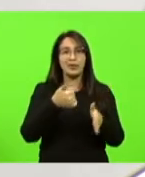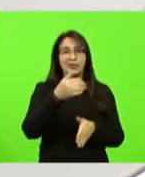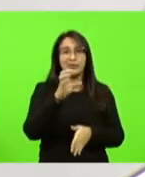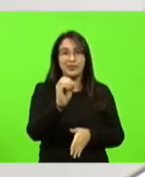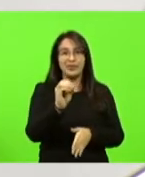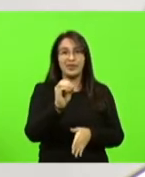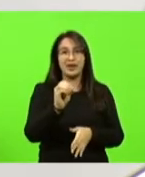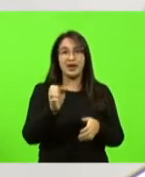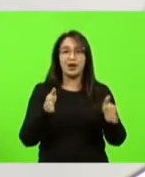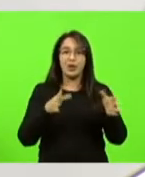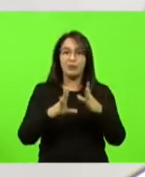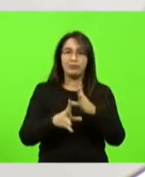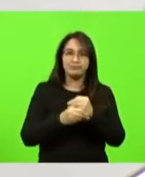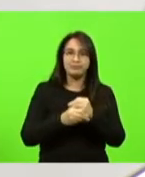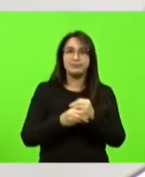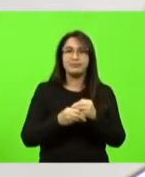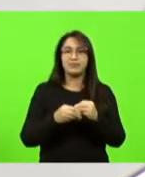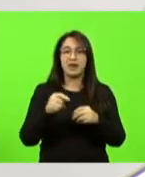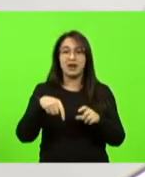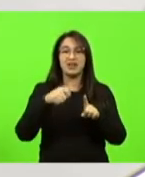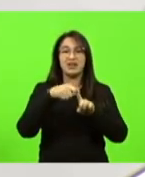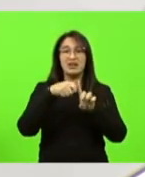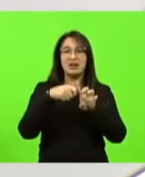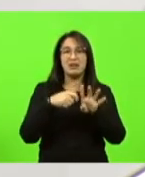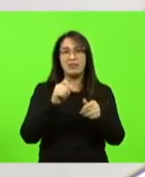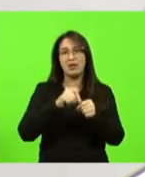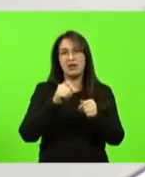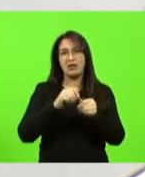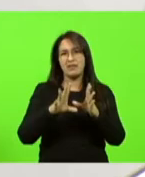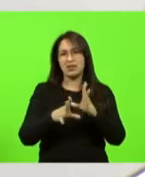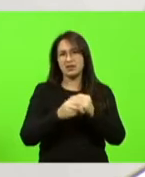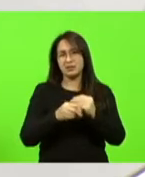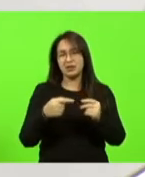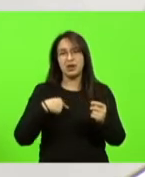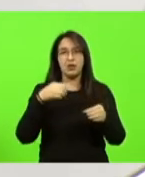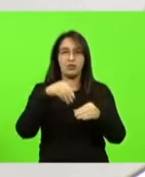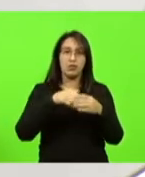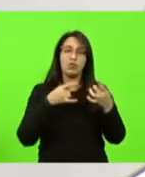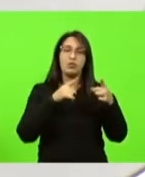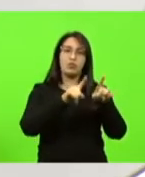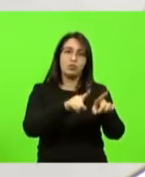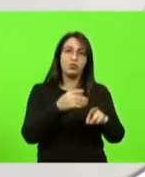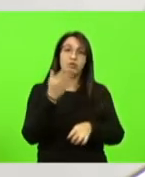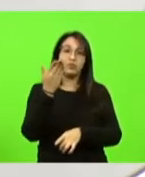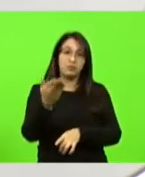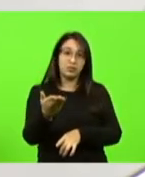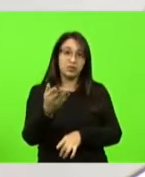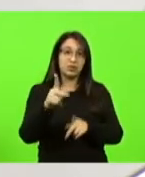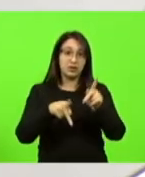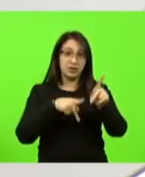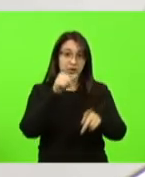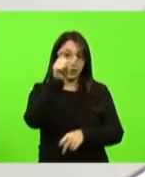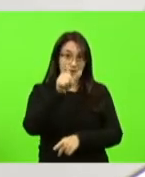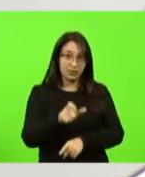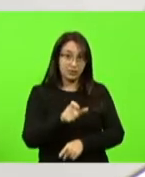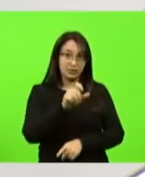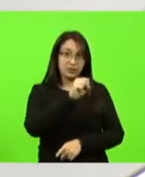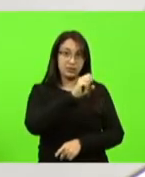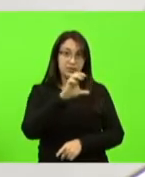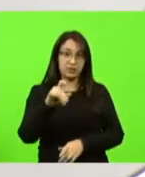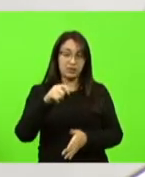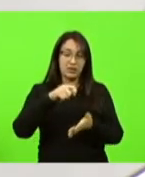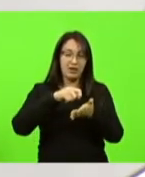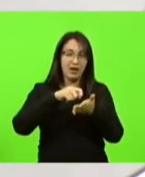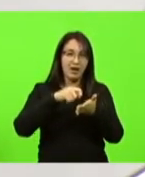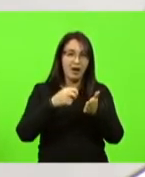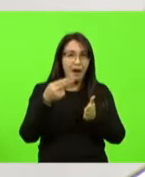nós mudamos uma vez por mês. Meu voto é contrário e catarinense. Você deveria saber e anotar esse dia, porque